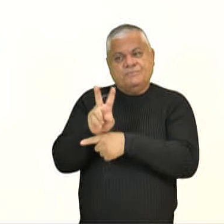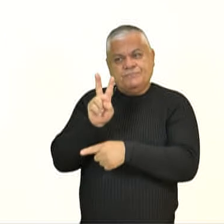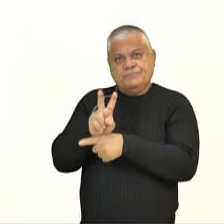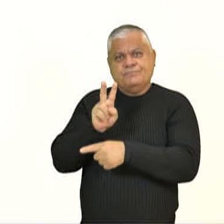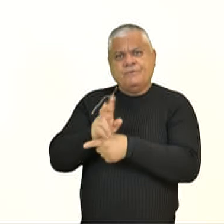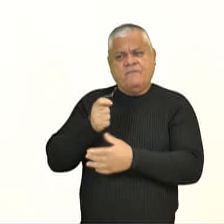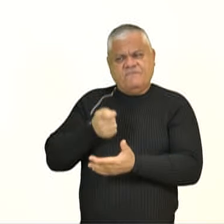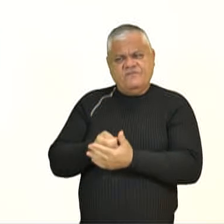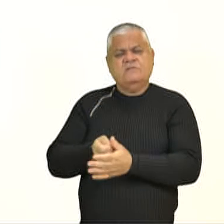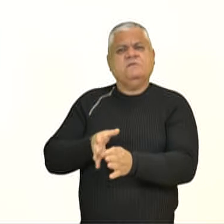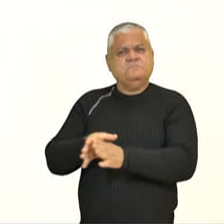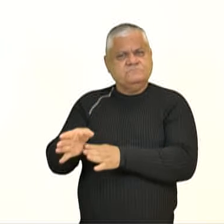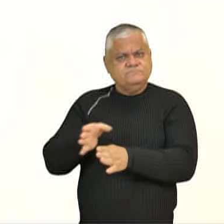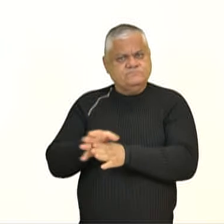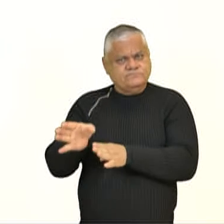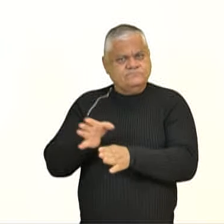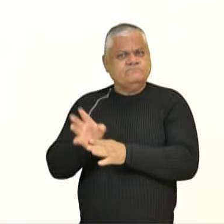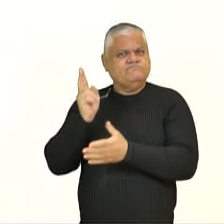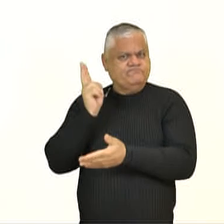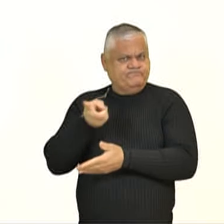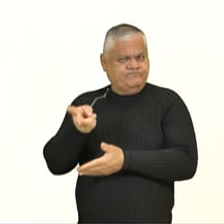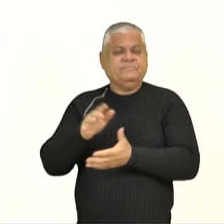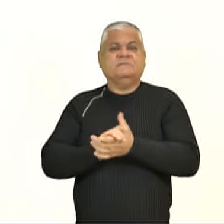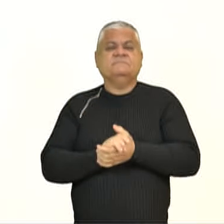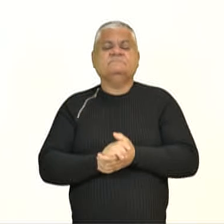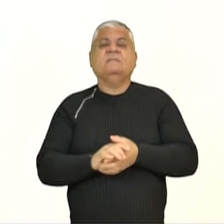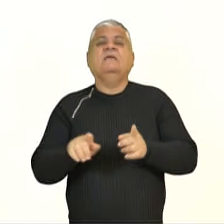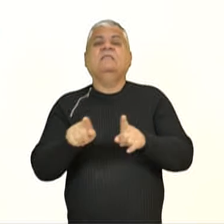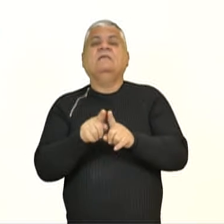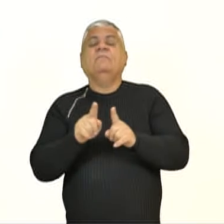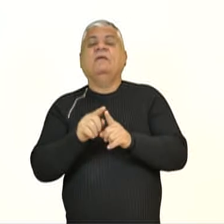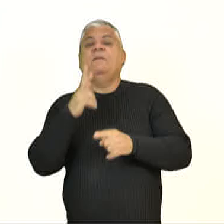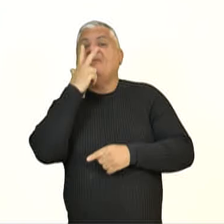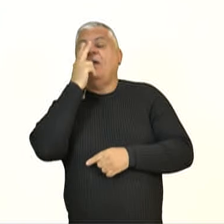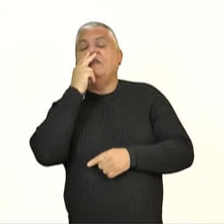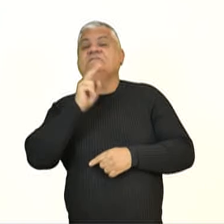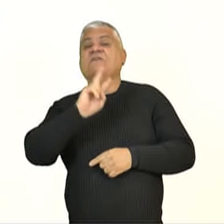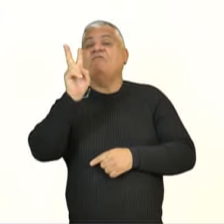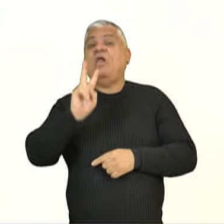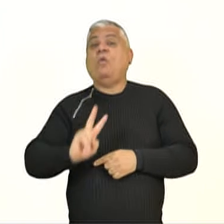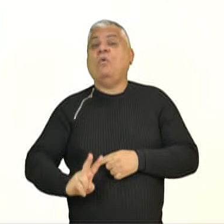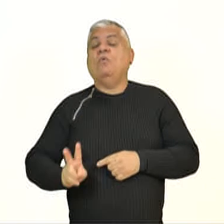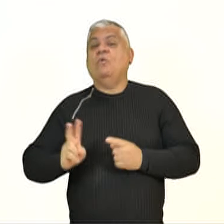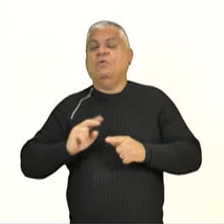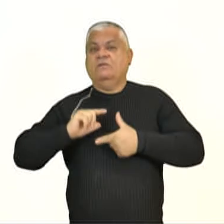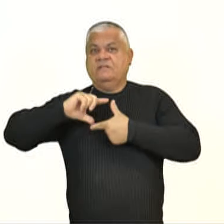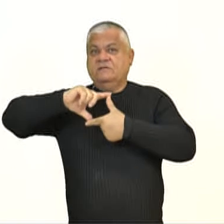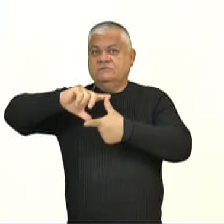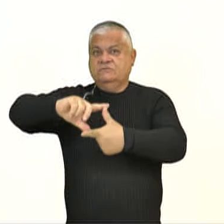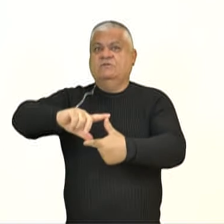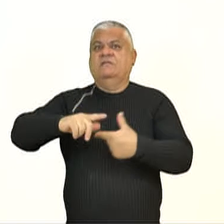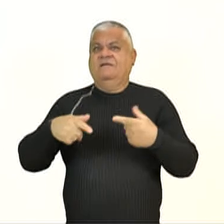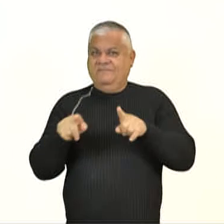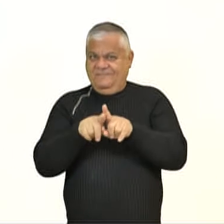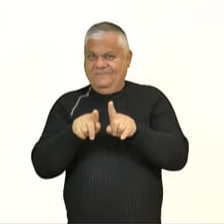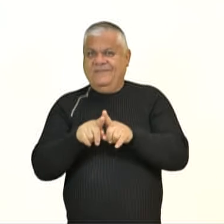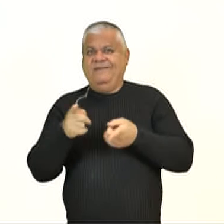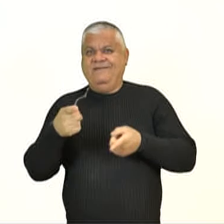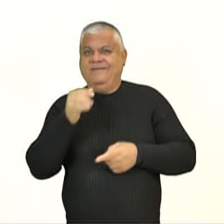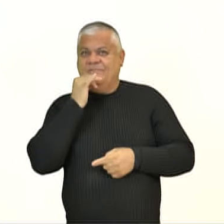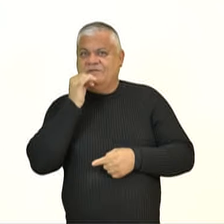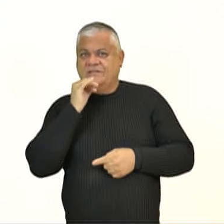segura, firme, que a vigia o tempo todo. Oposição entre os valores tradicionais e convencionais, os